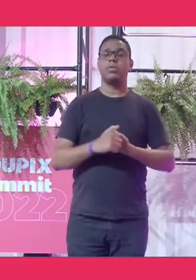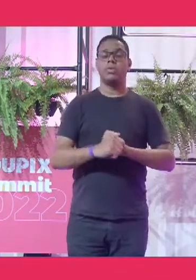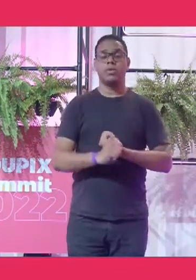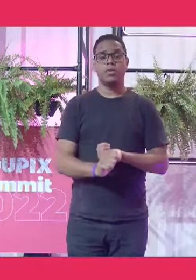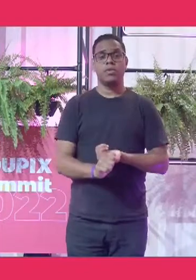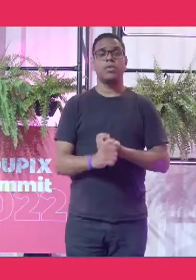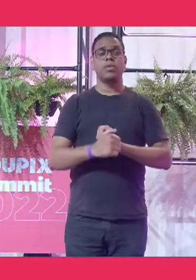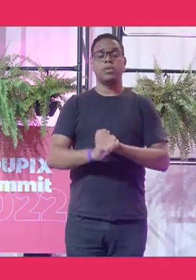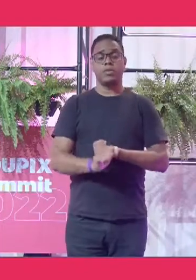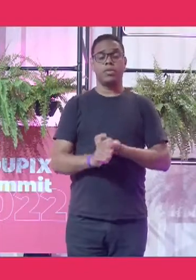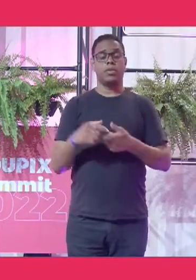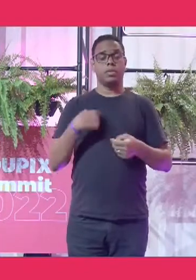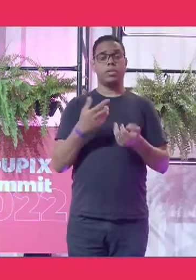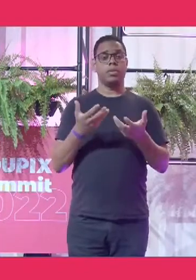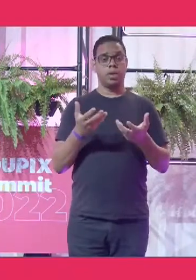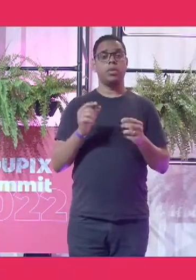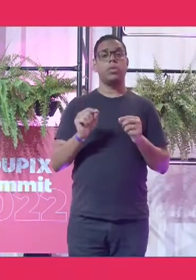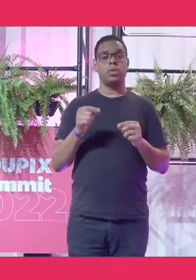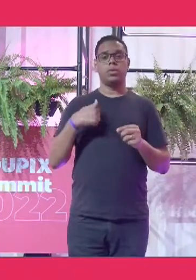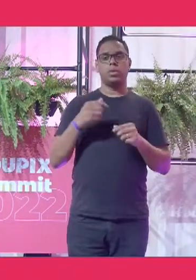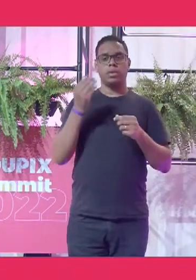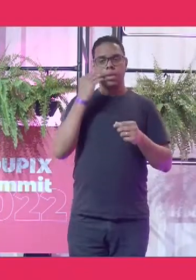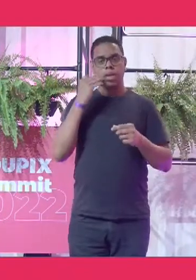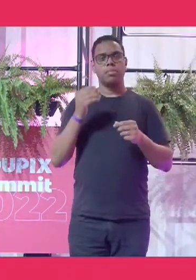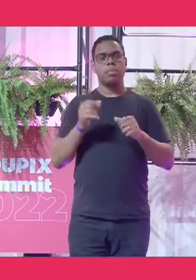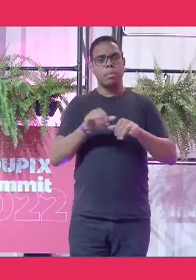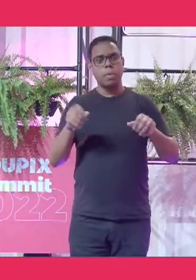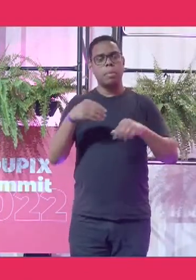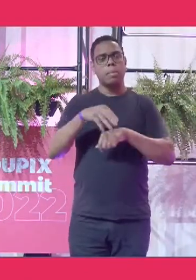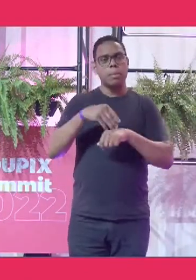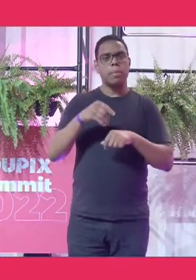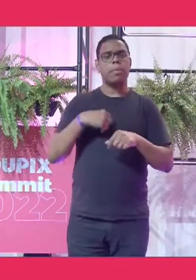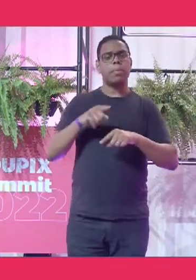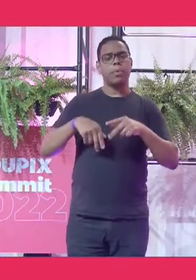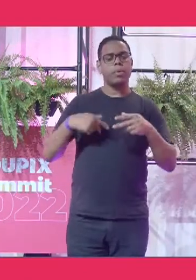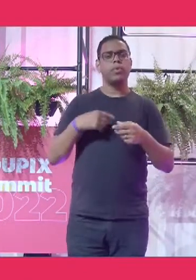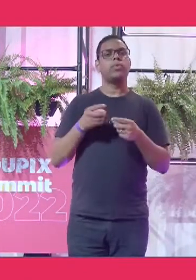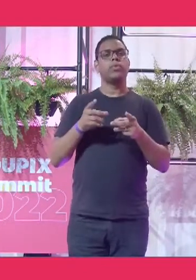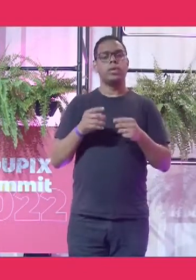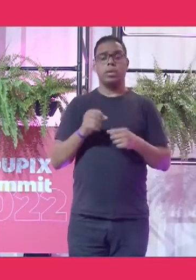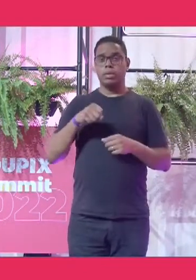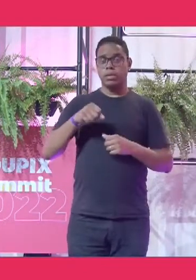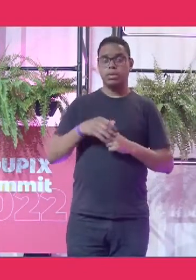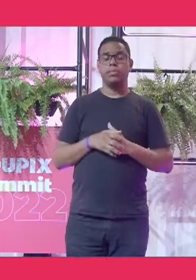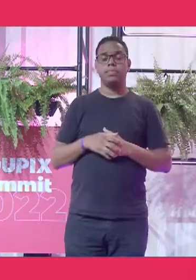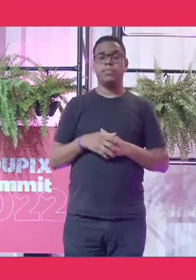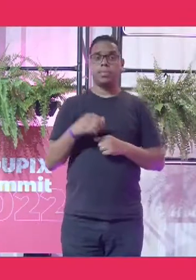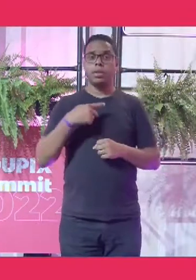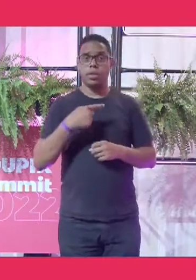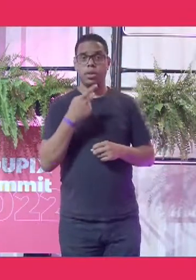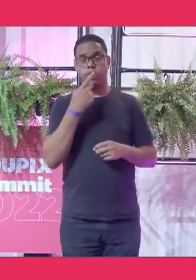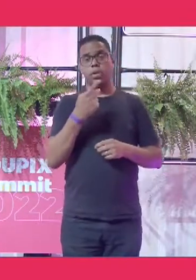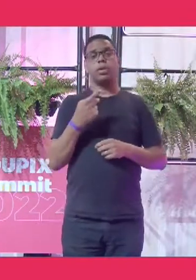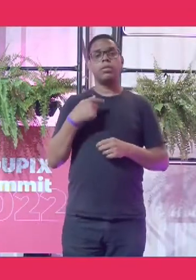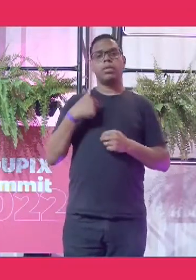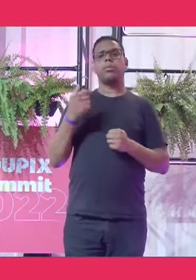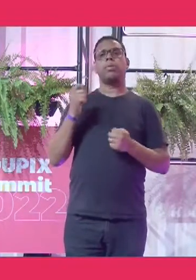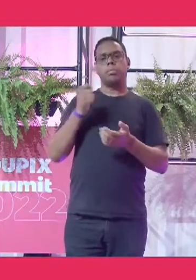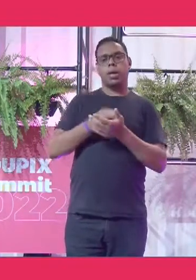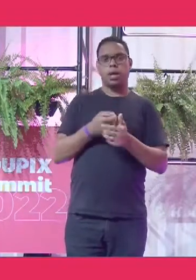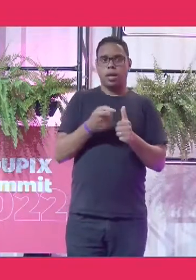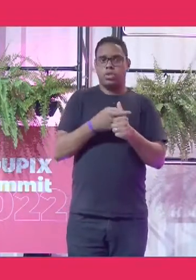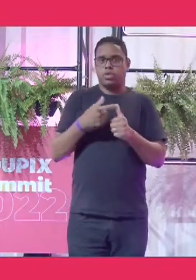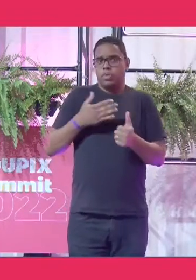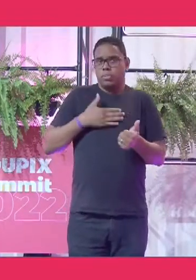falar em meia hora? Eu falo, a gente cai em um minuto para ter time watch e você vendeu meu produto. É claro, sim, senhor. Eu falarei porque eu preciso pagar minhas contas, porque